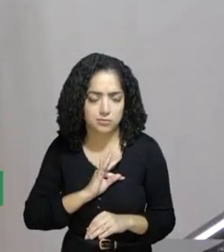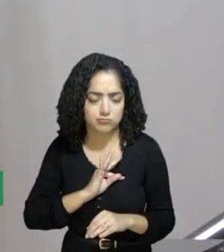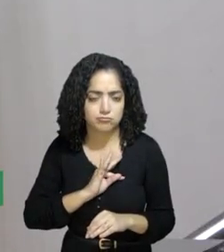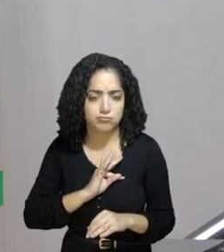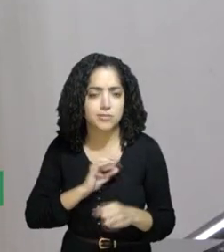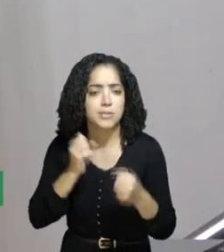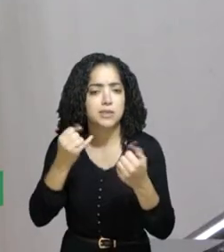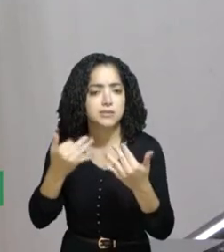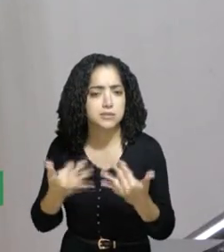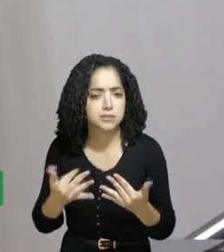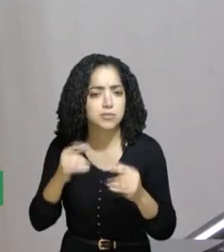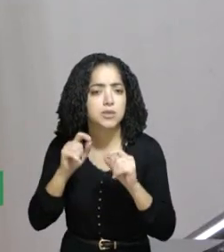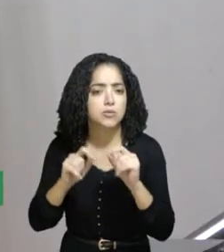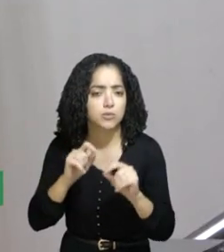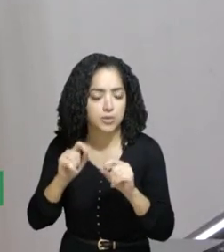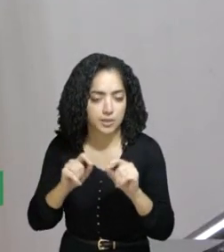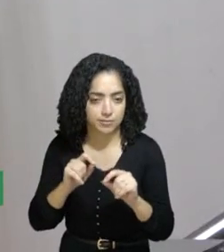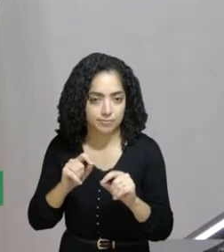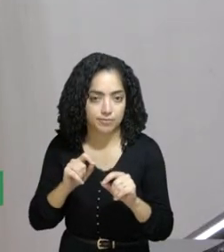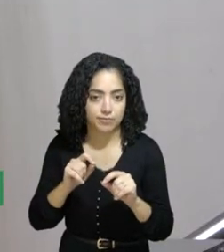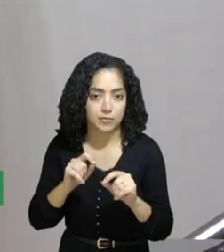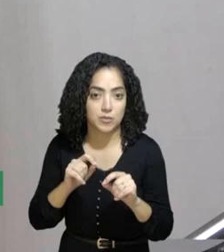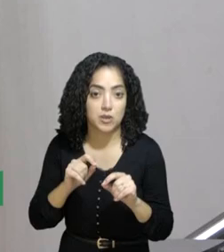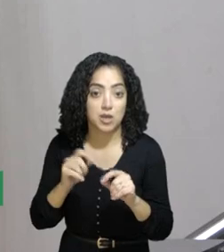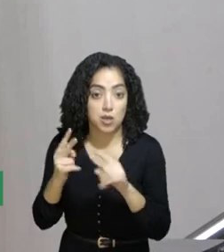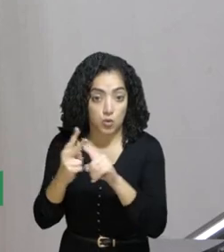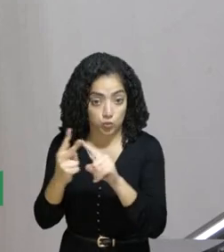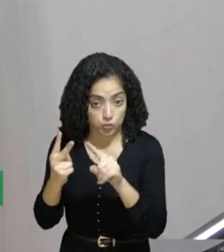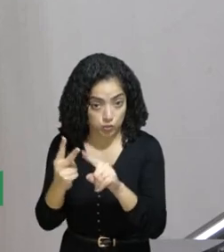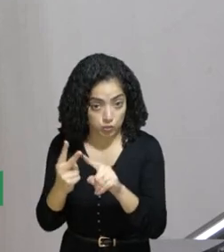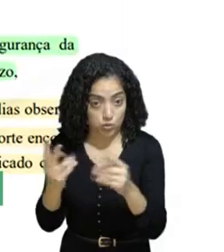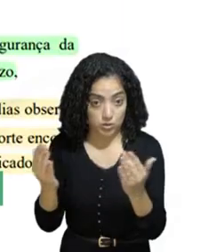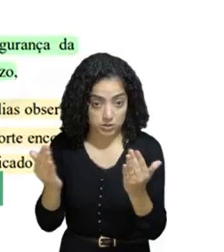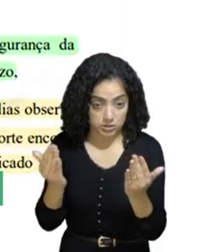positivo. Também é um alento que os dois pareceres,